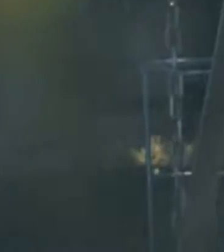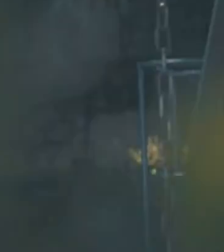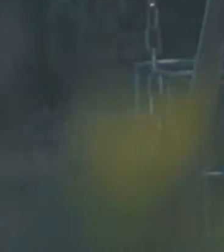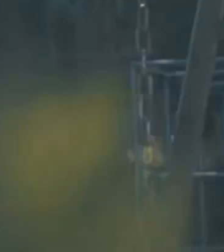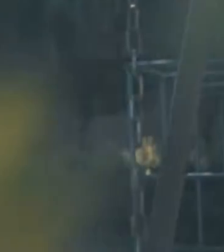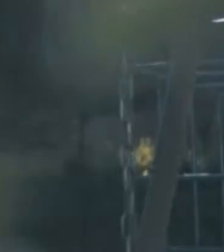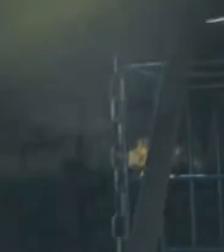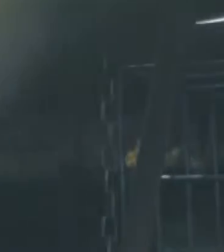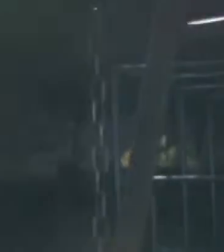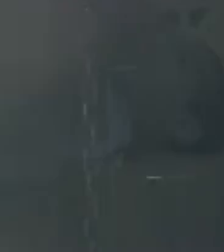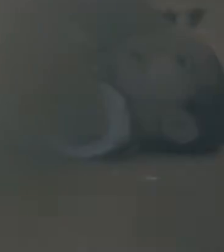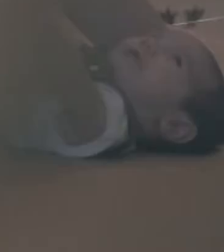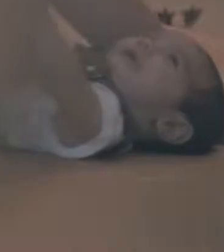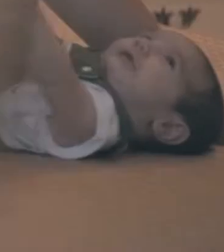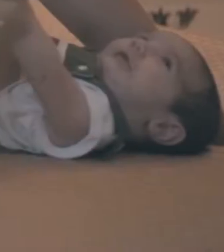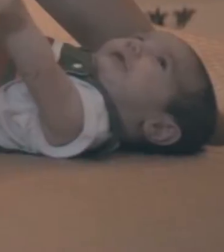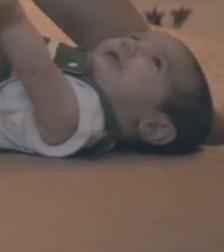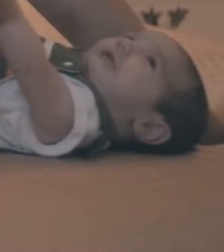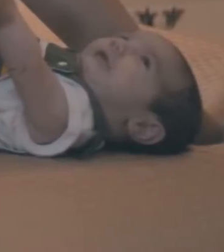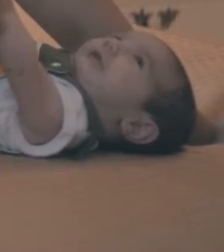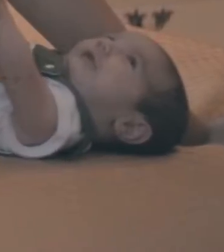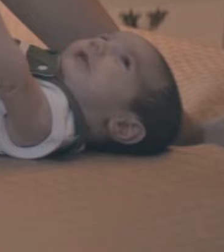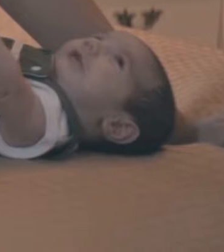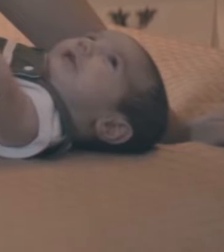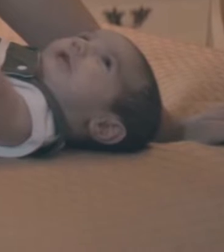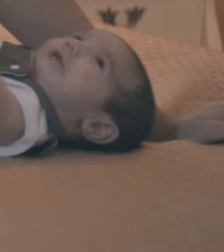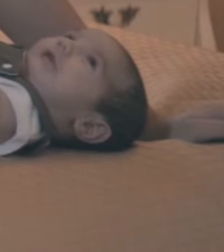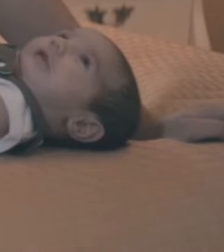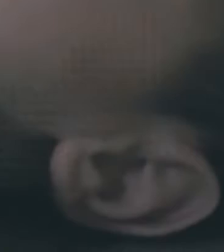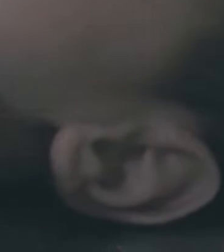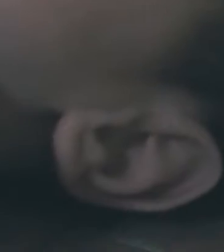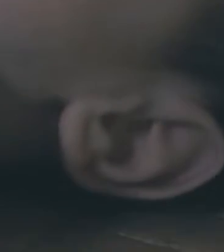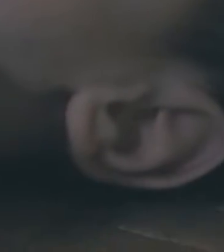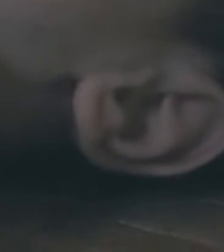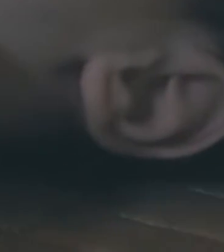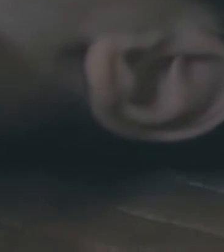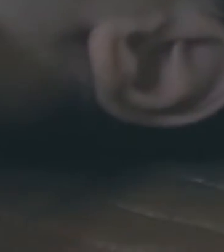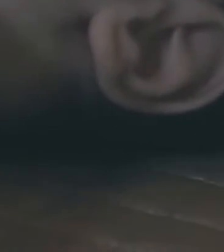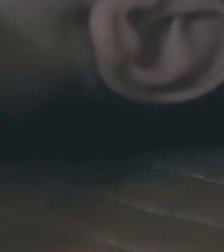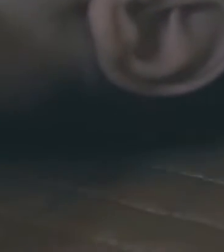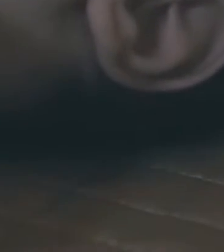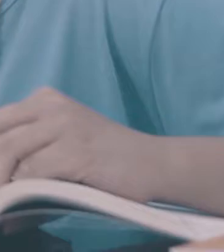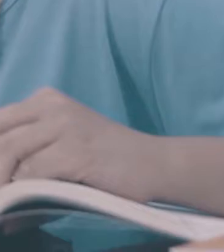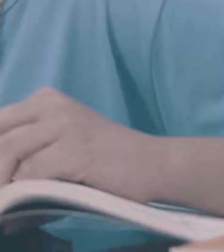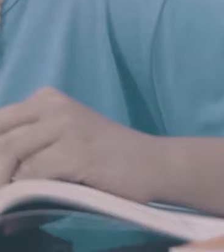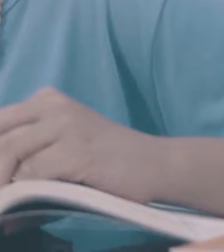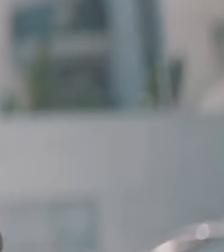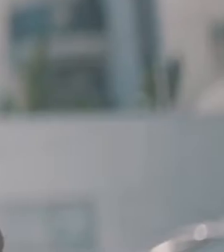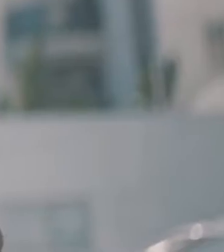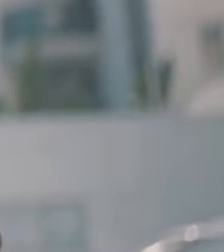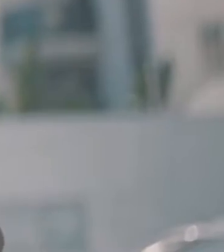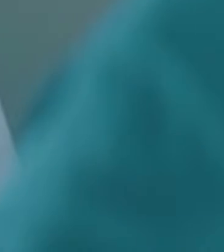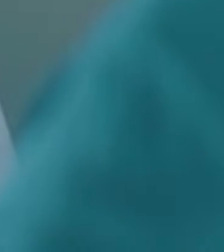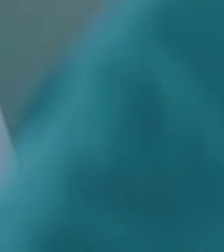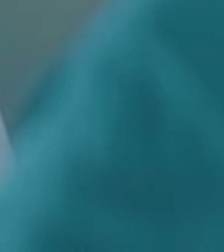novas oportunidades e onde o futuro do Samuel será garantido.